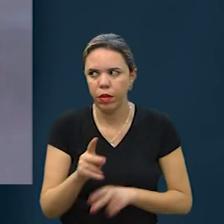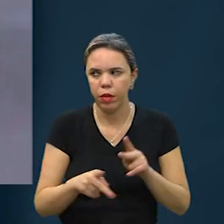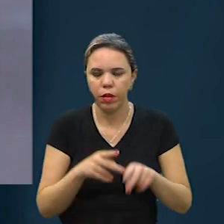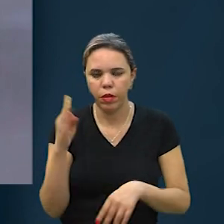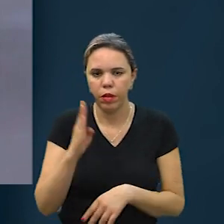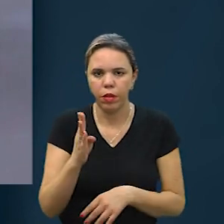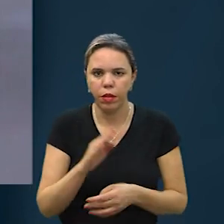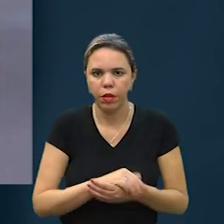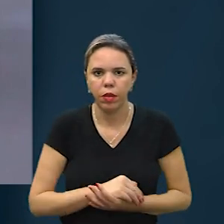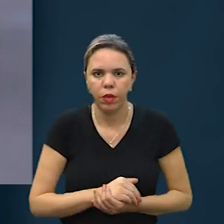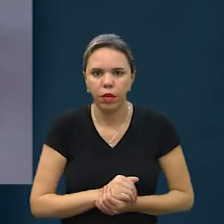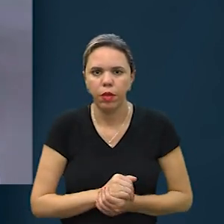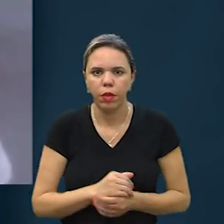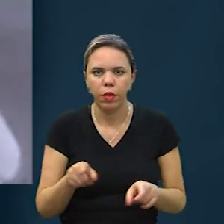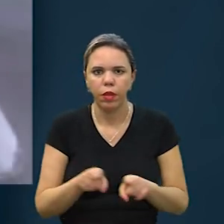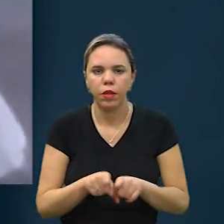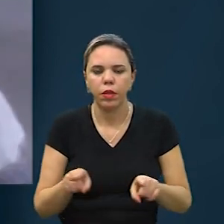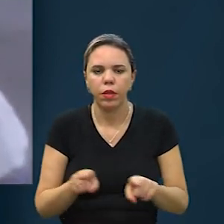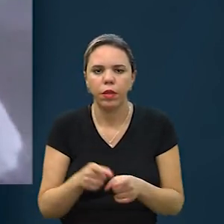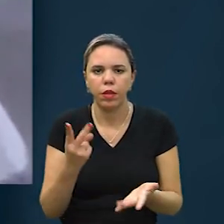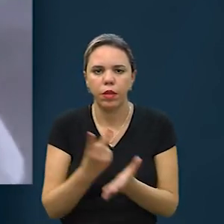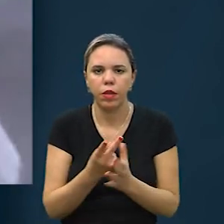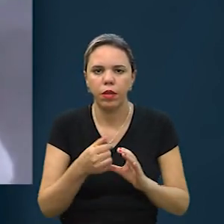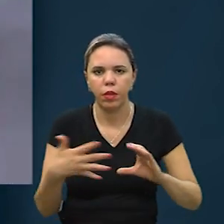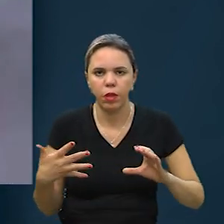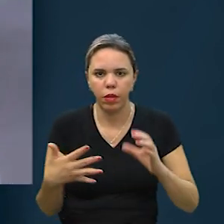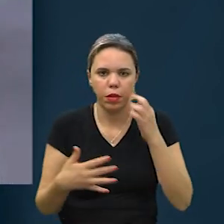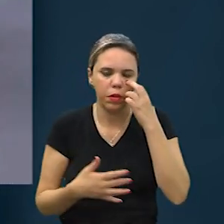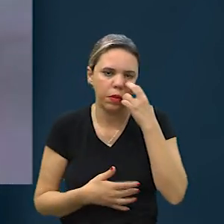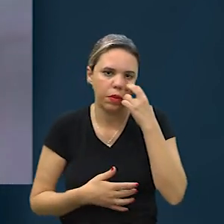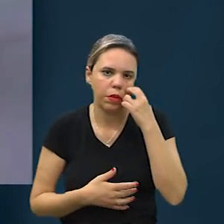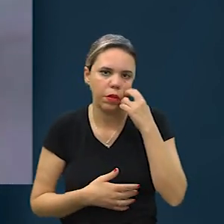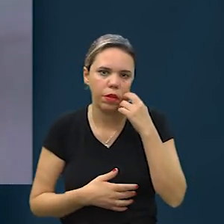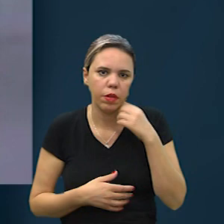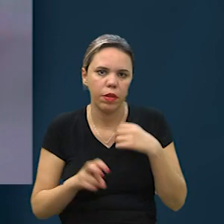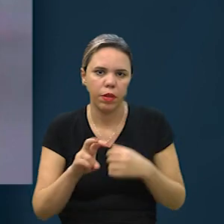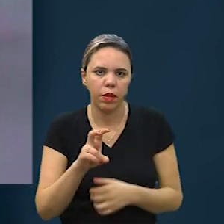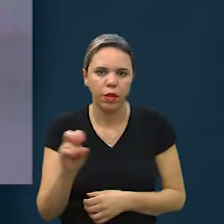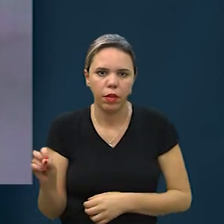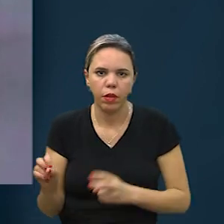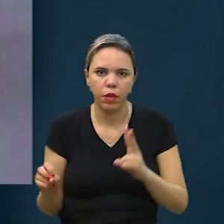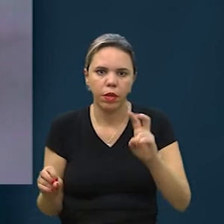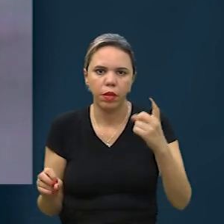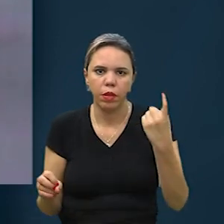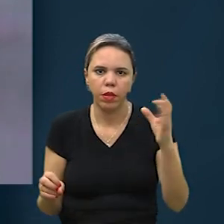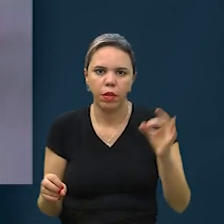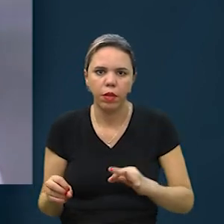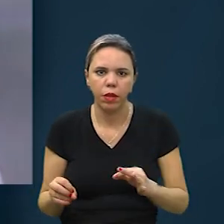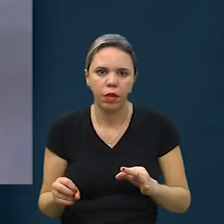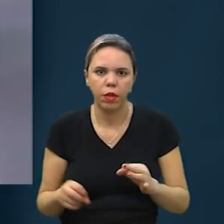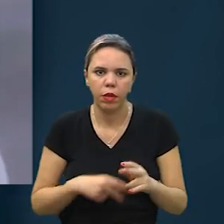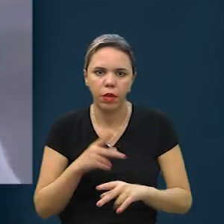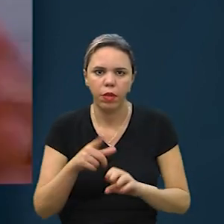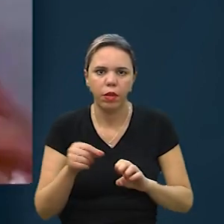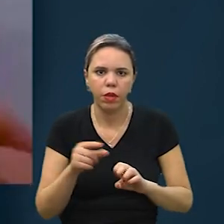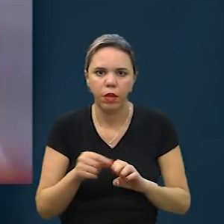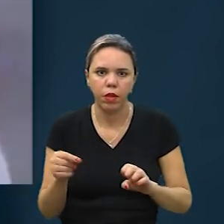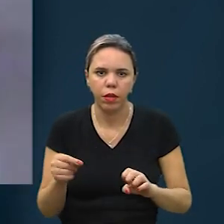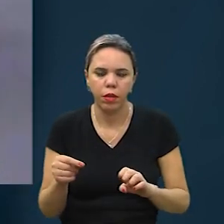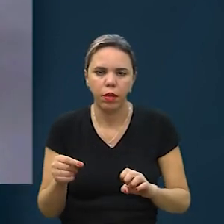54% da população brasileira, e também com essa mesma característica, 50% a 51%